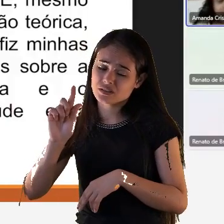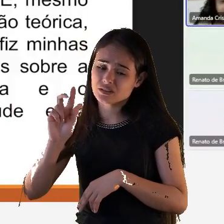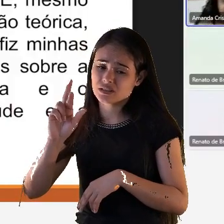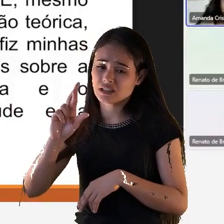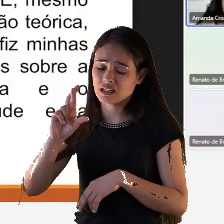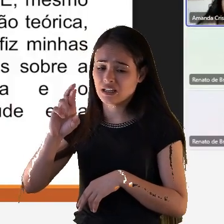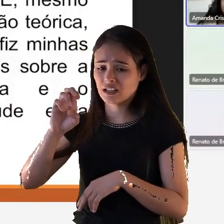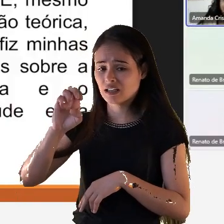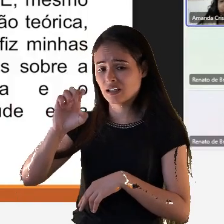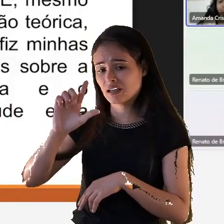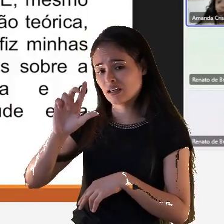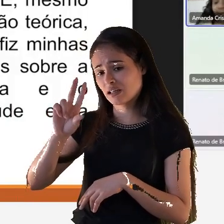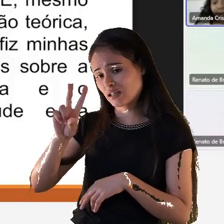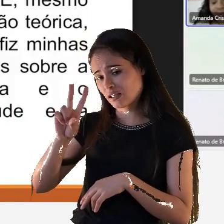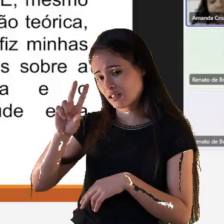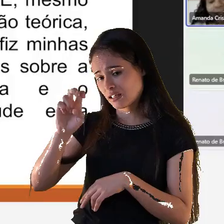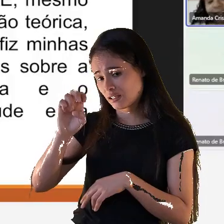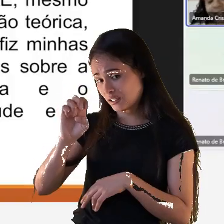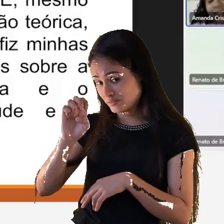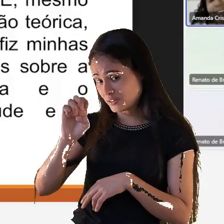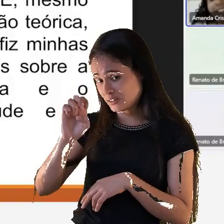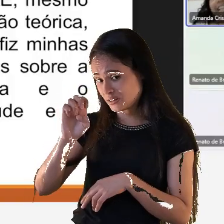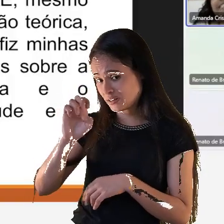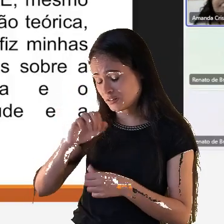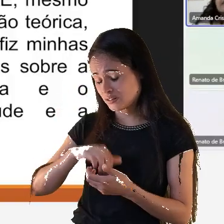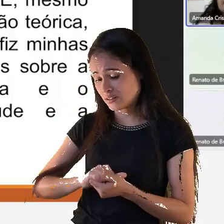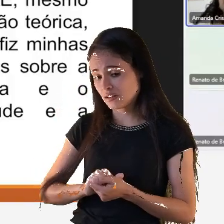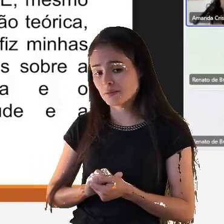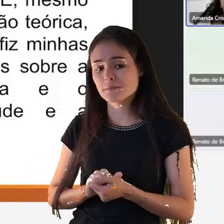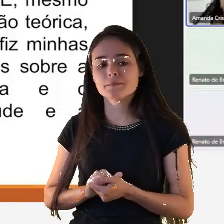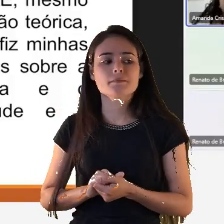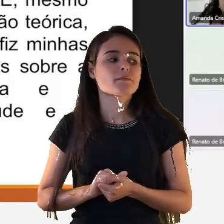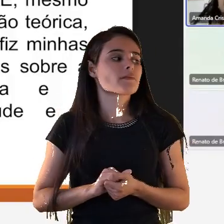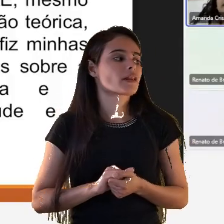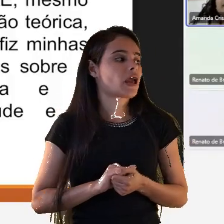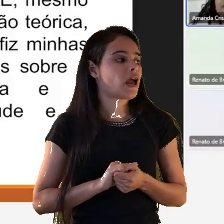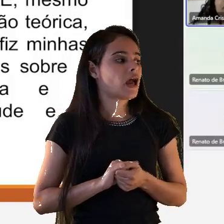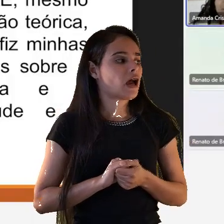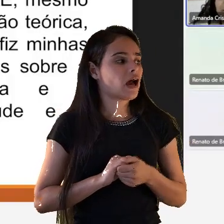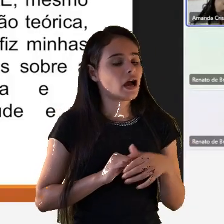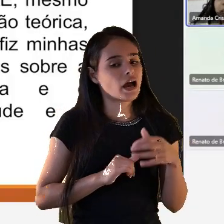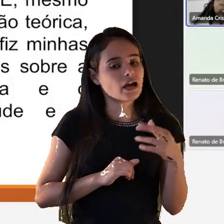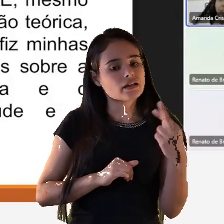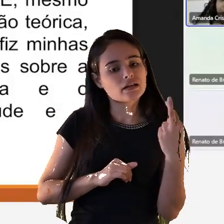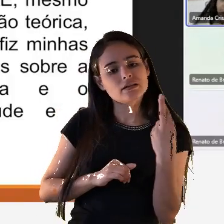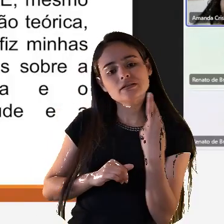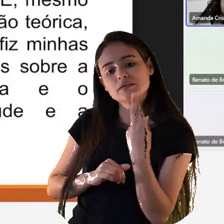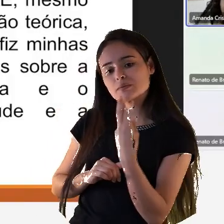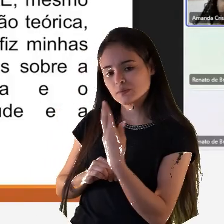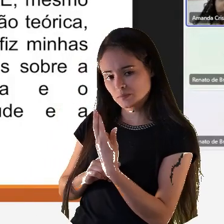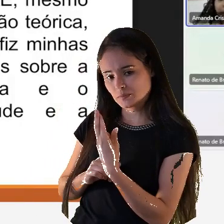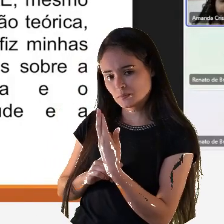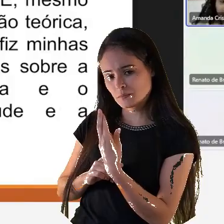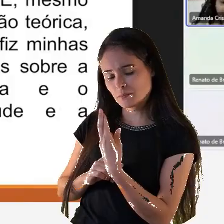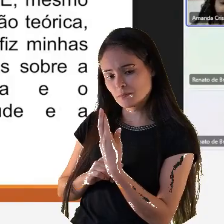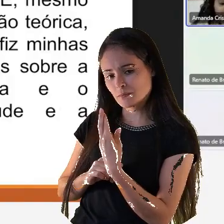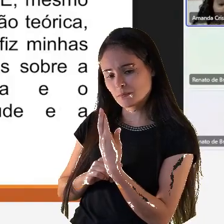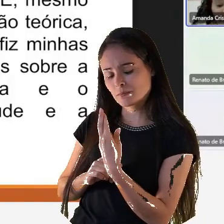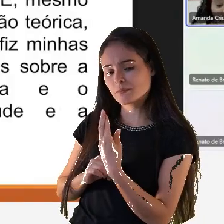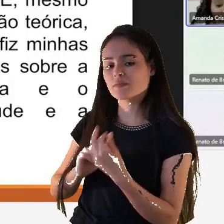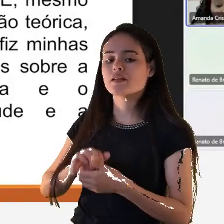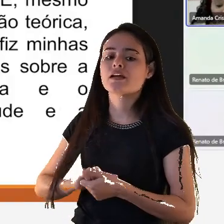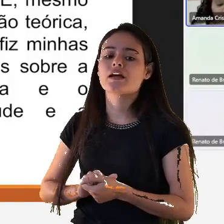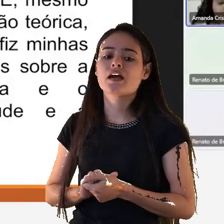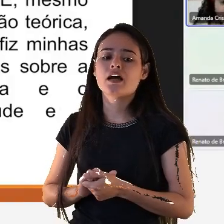voltar para casa, né? Você não entra dentro de casa. Então, aquele dia eu entendi o que era,